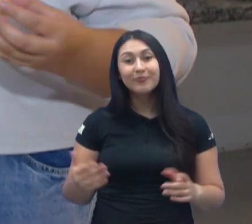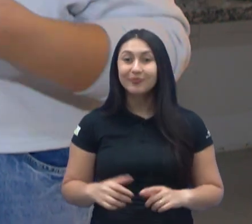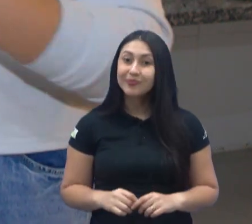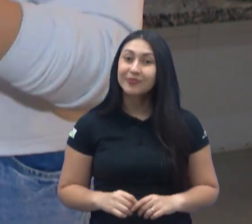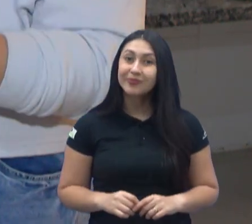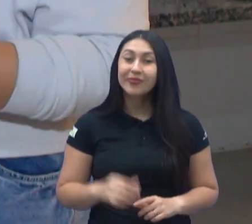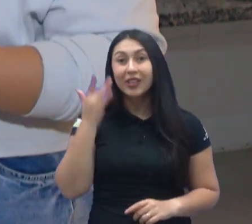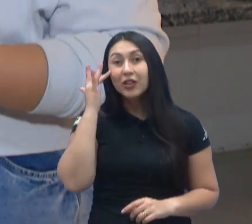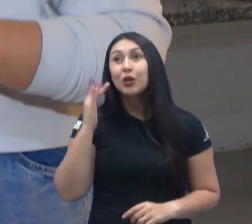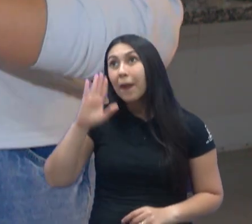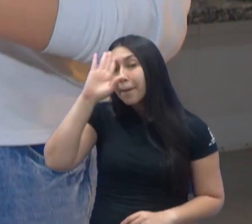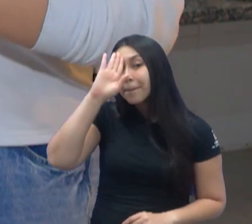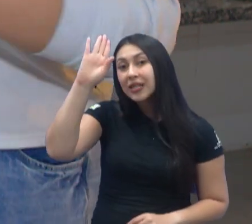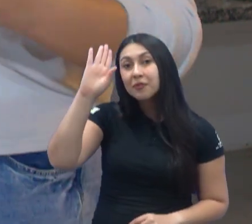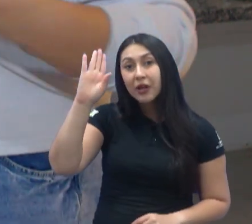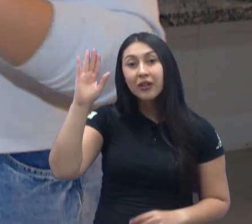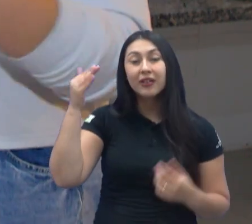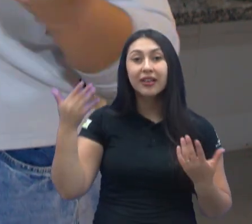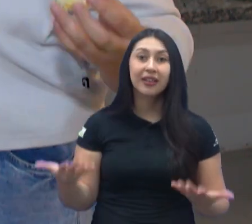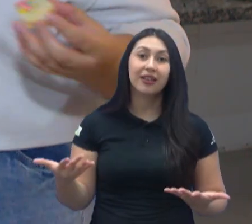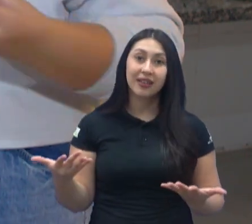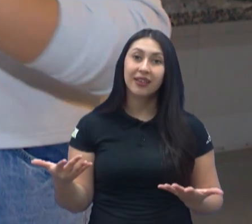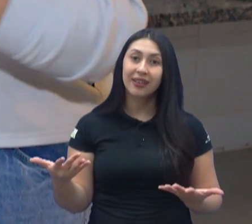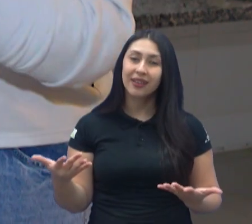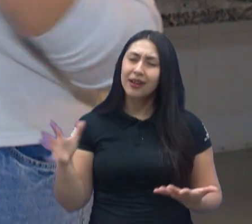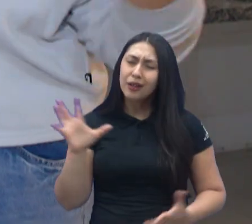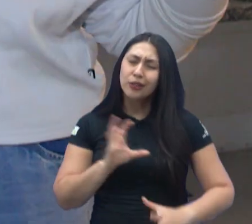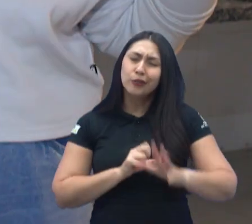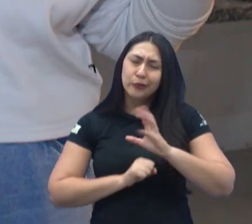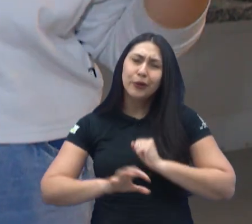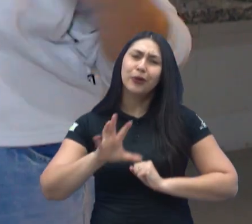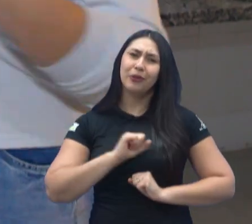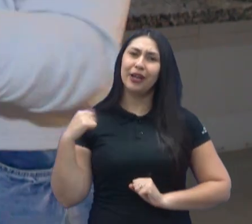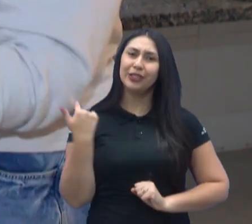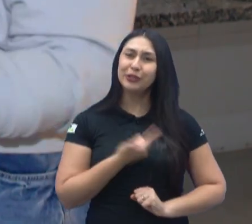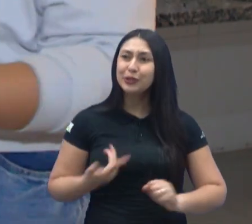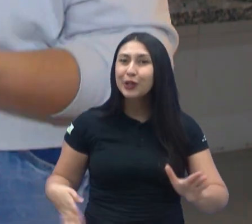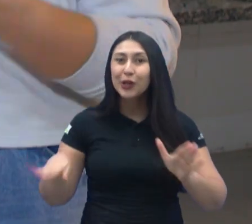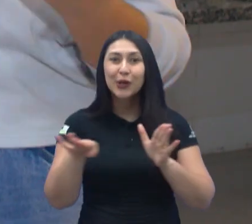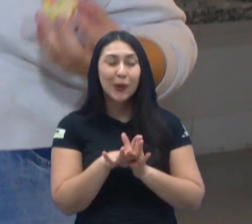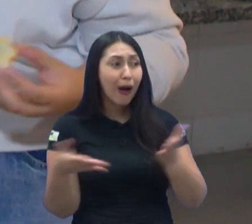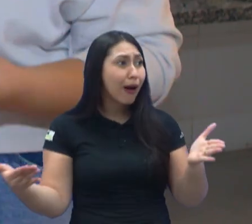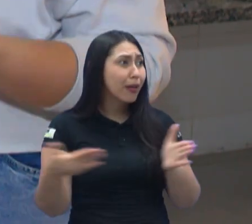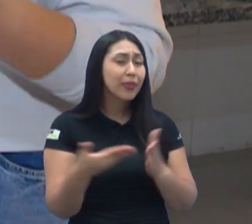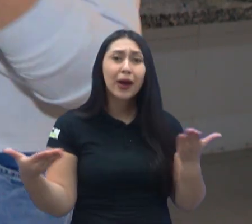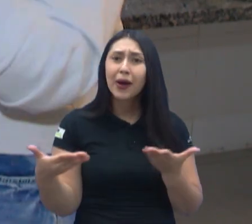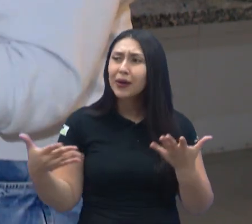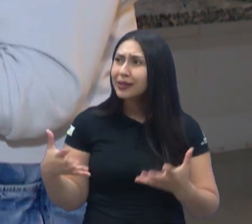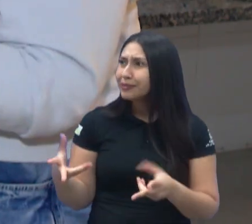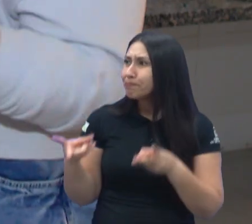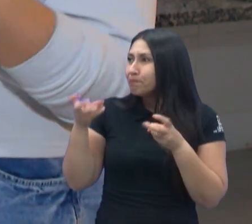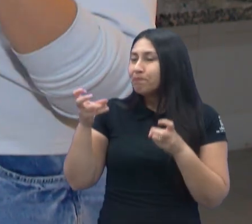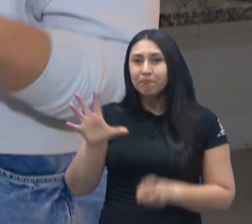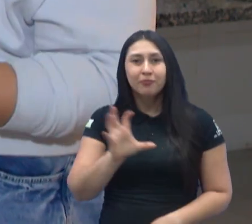acima de tudo, né, reforçando mais uma vez, é um espaço de muito amor, né? A gente chega desde a hora que a gente chegou até agora aqui, é um espaço de muito amor. Então,